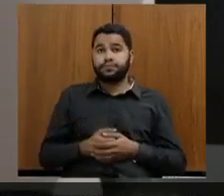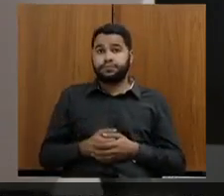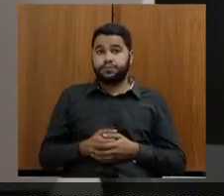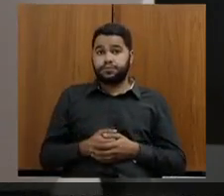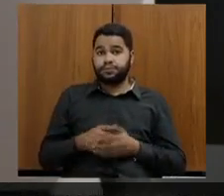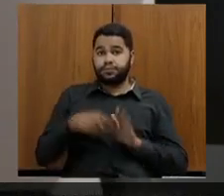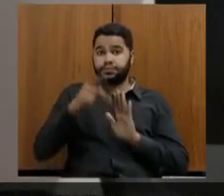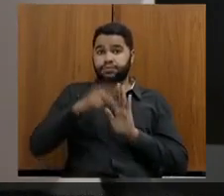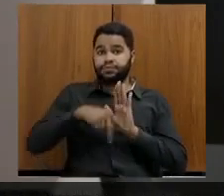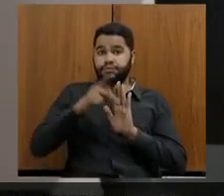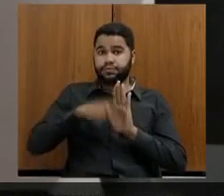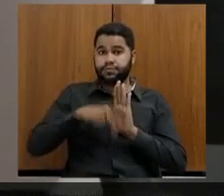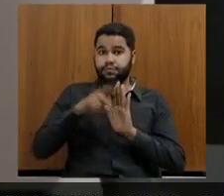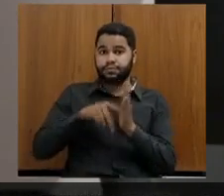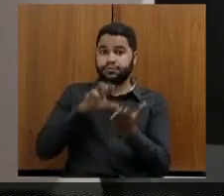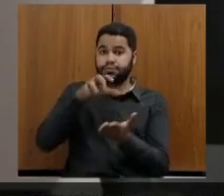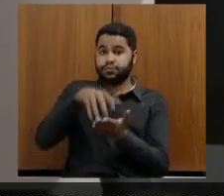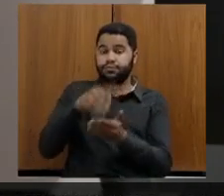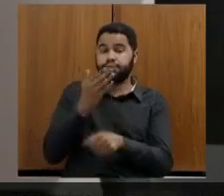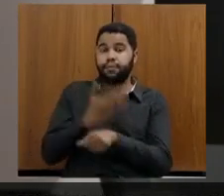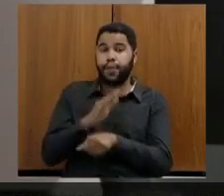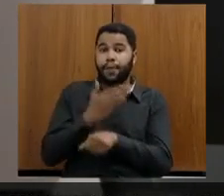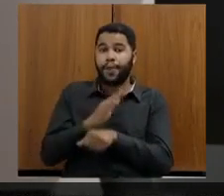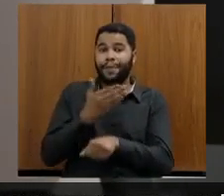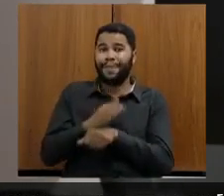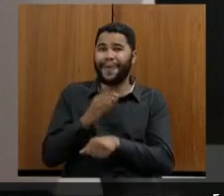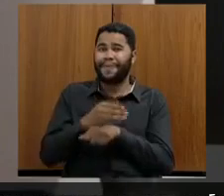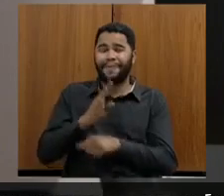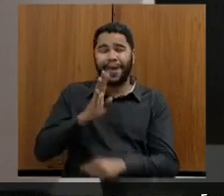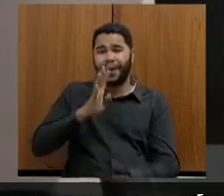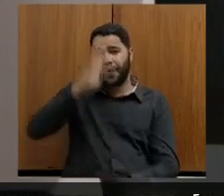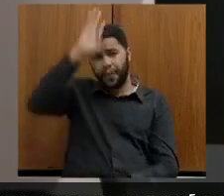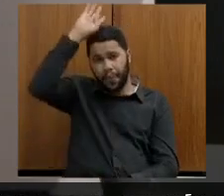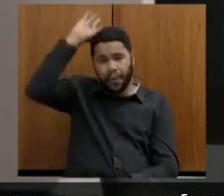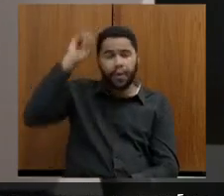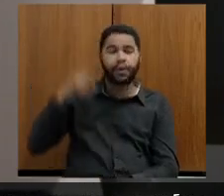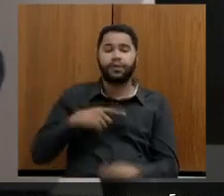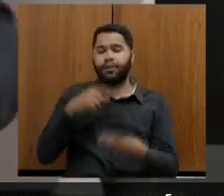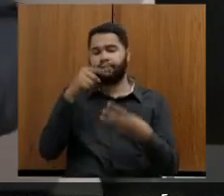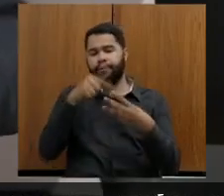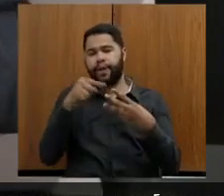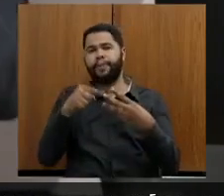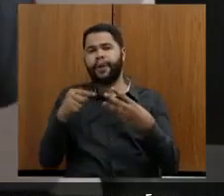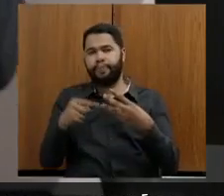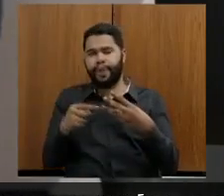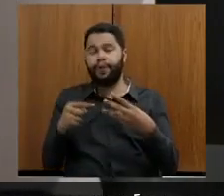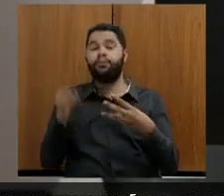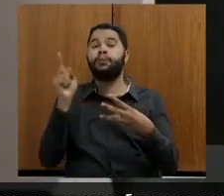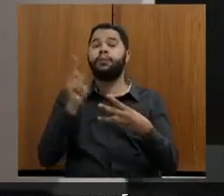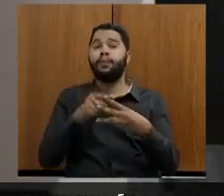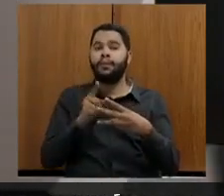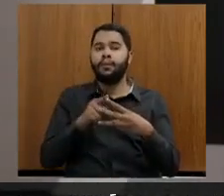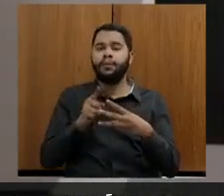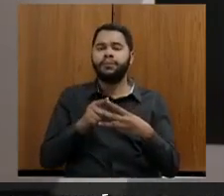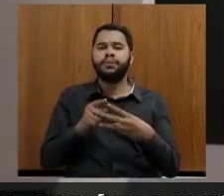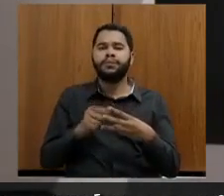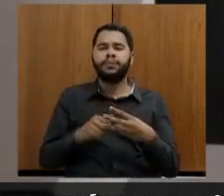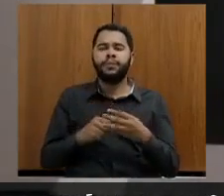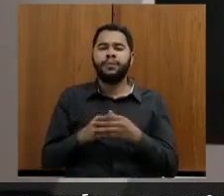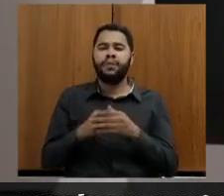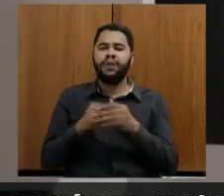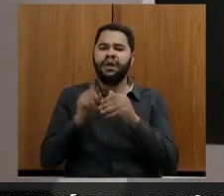esse projeto do centro de treinamento dos Bombeiros ele envolve três questões a primeira delas